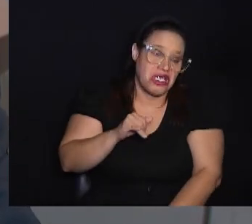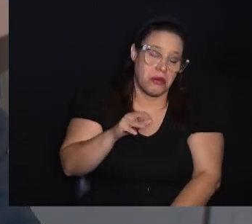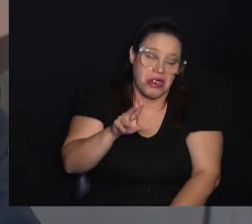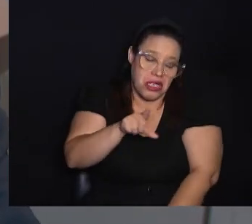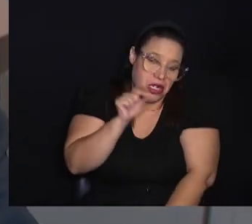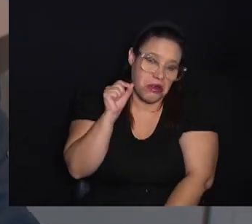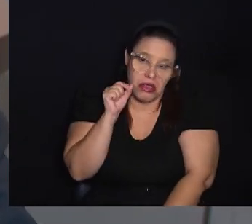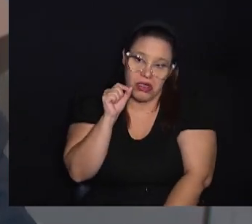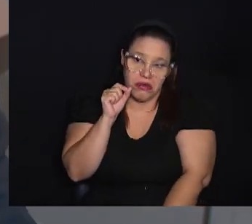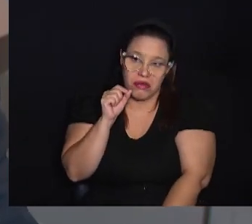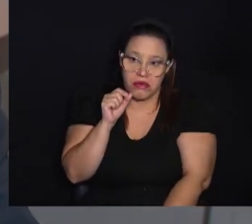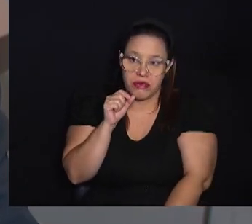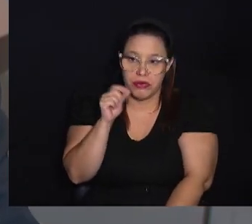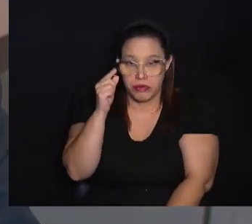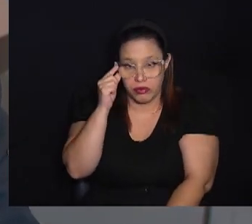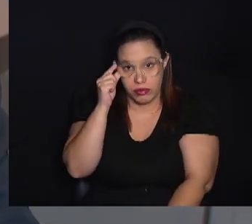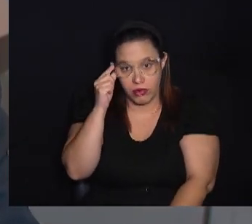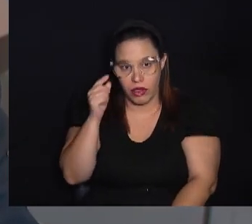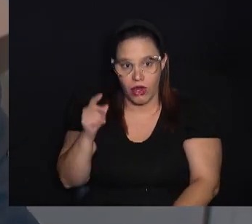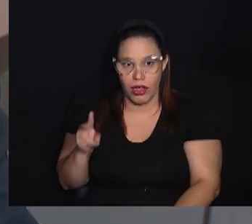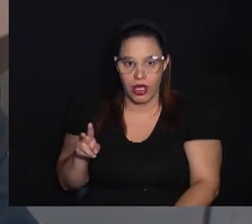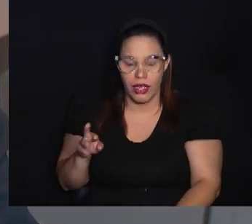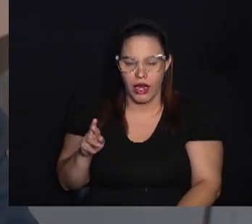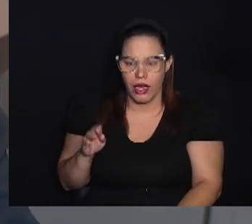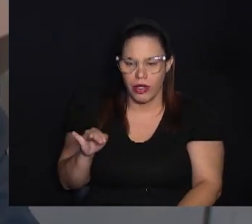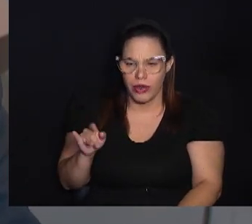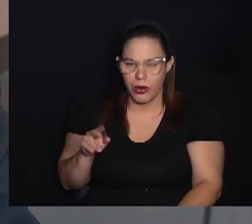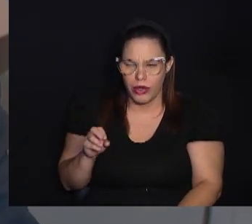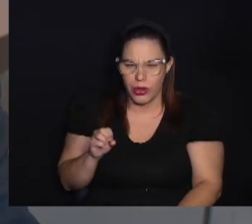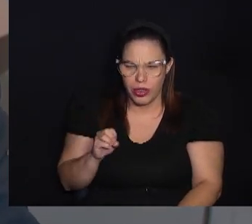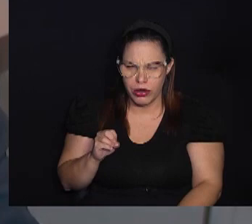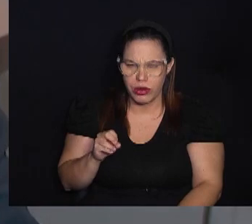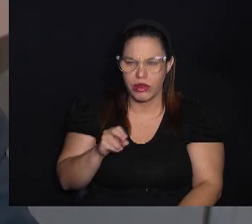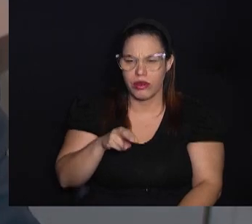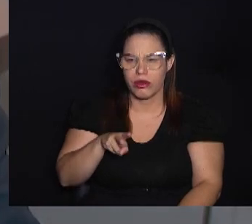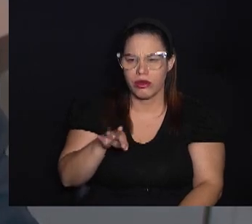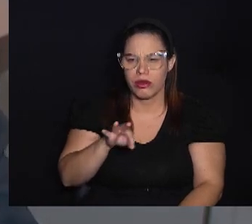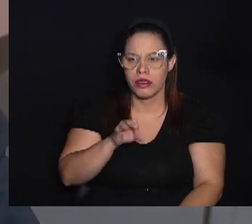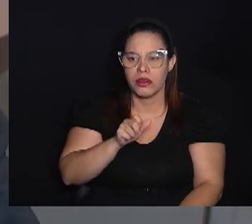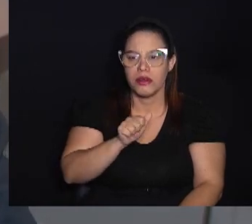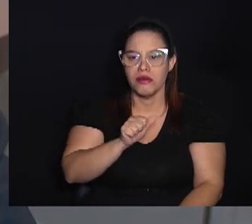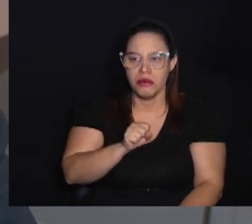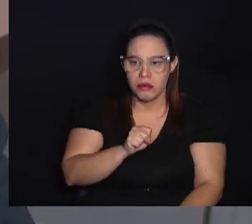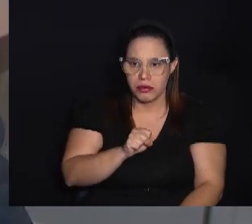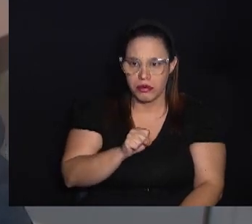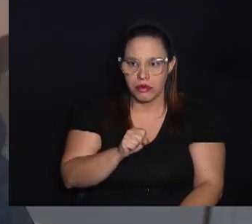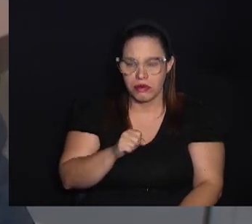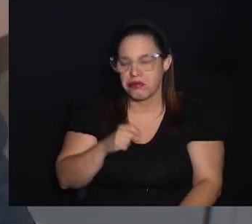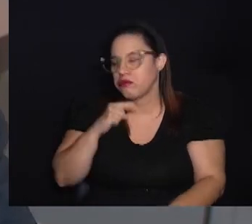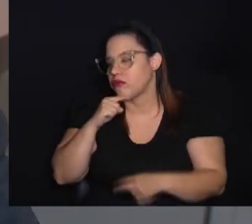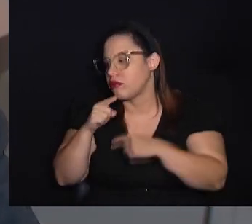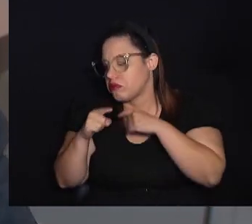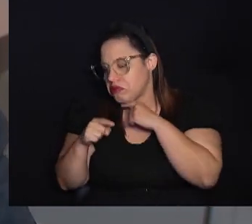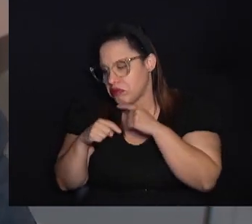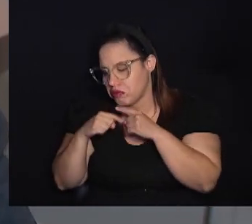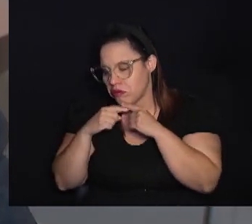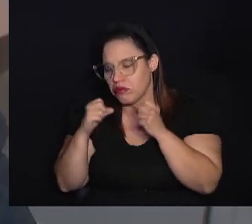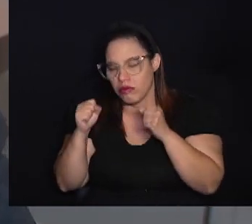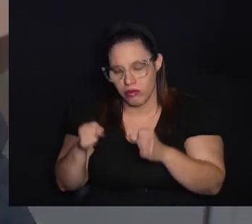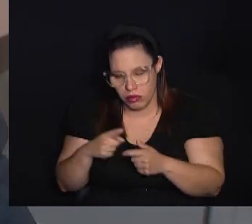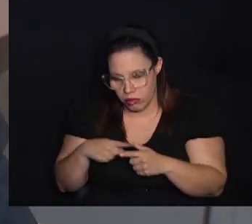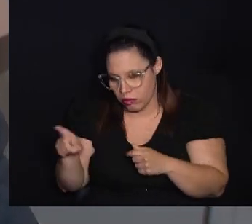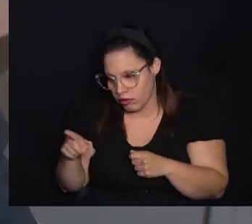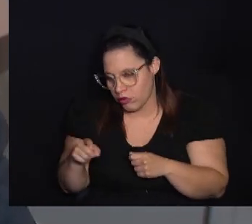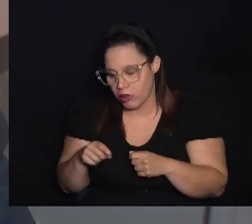tabelião, os cartórios de notas são a instância adequada para as pessoas tirarem todas as suas dúvidas em termos